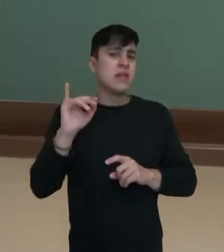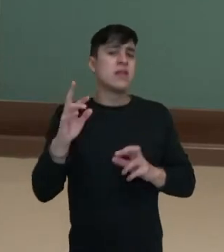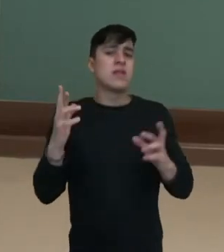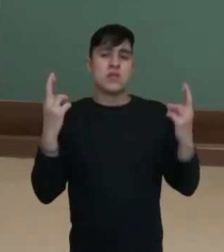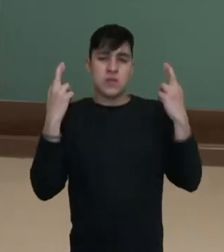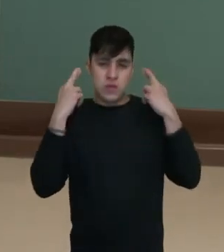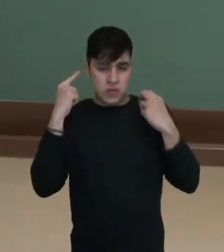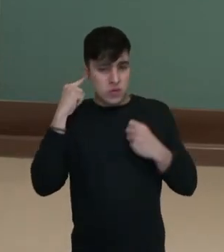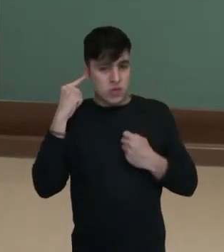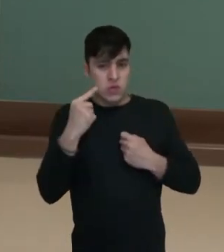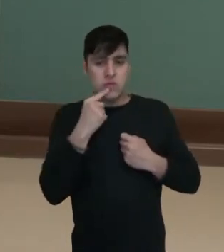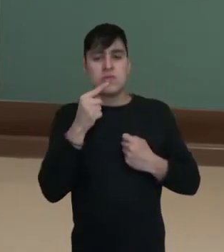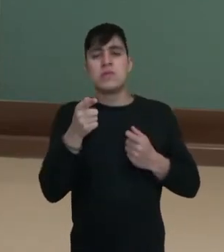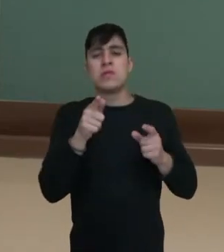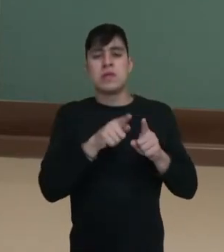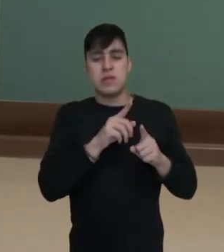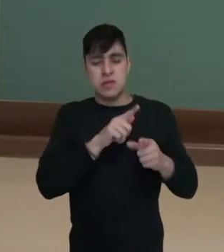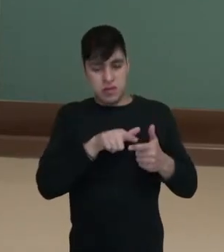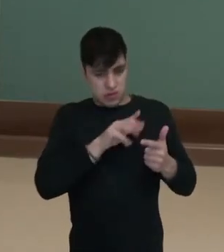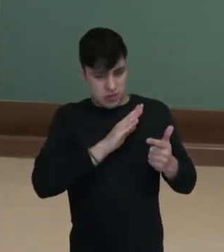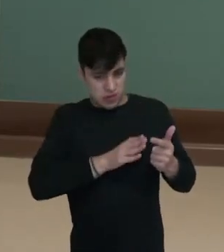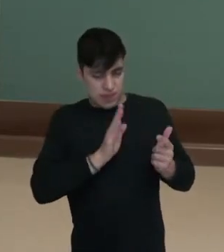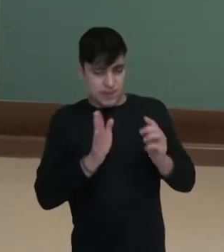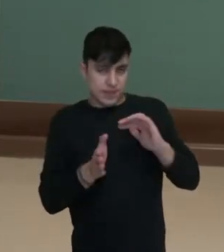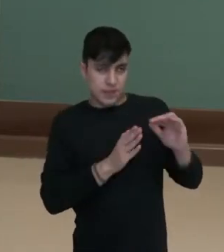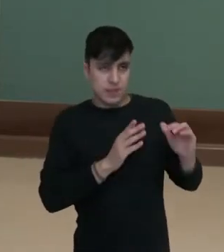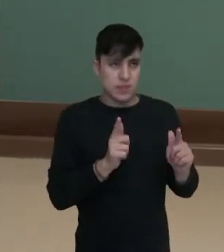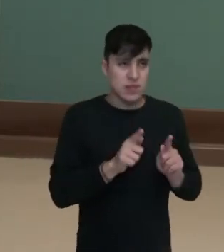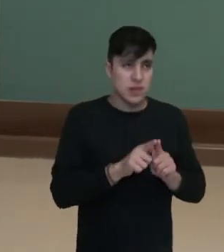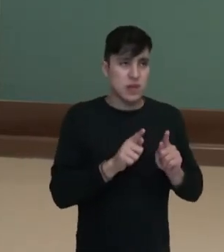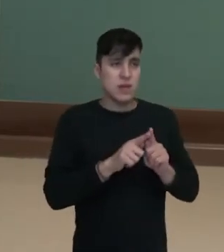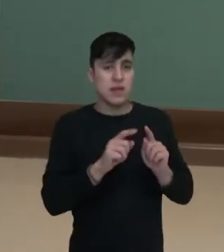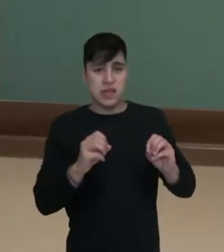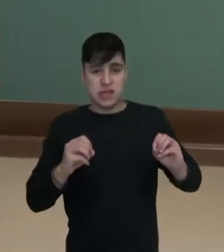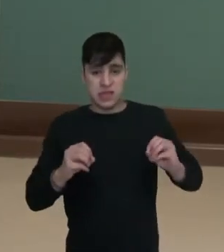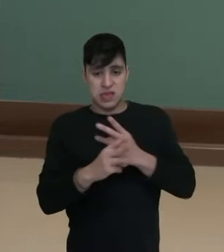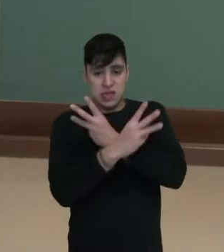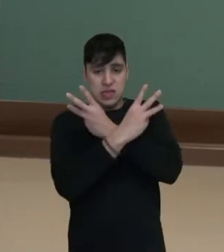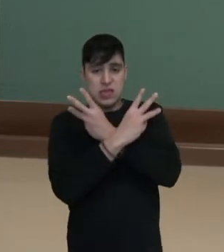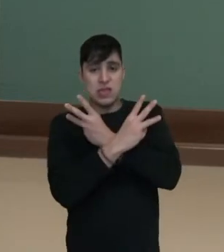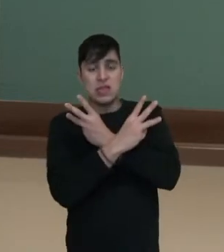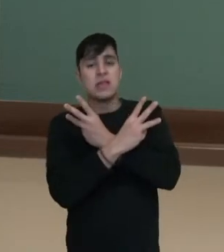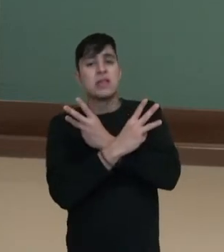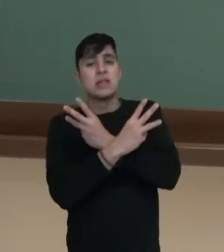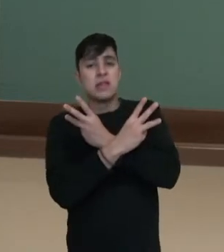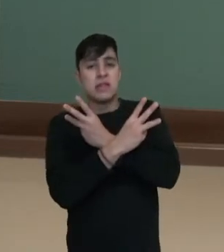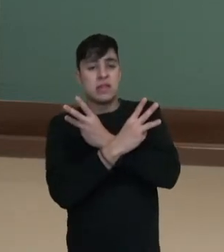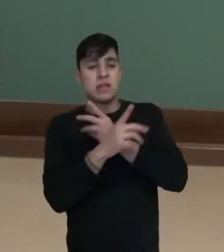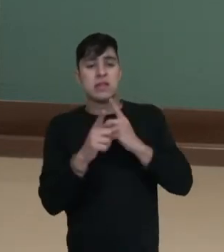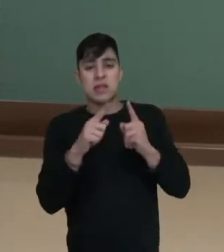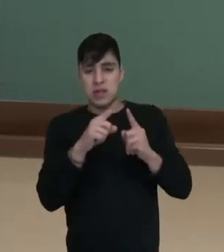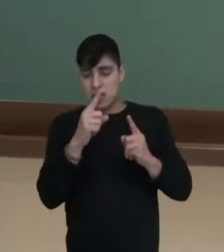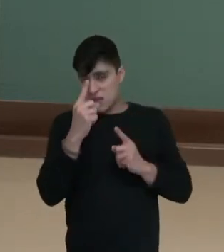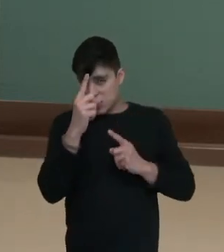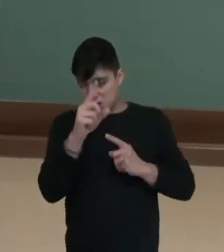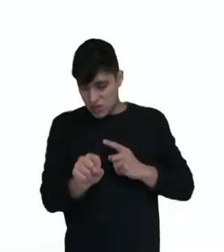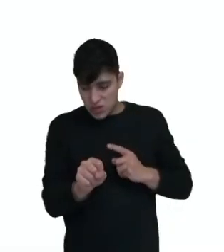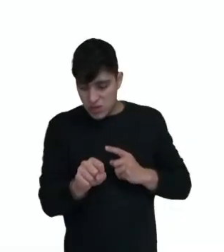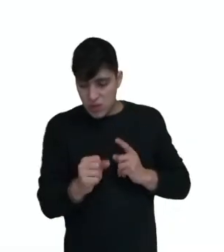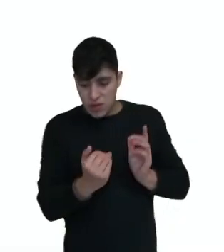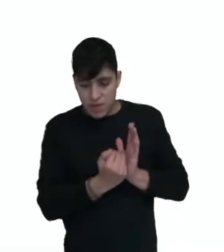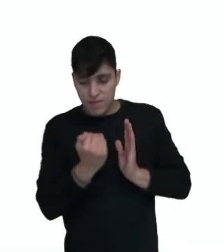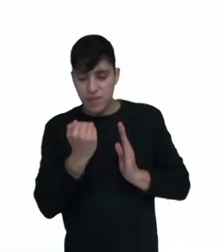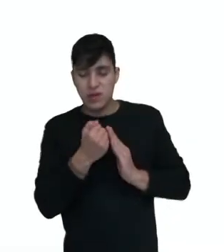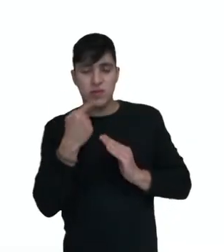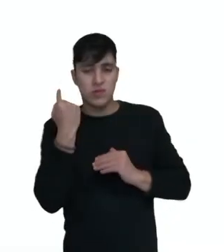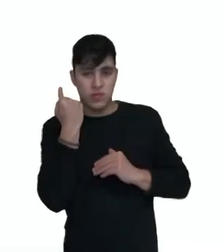né? Anomalias cardíacas. A síndrome de Edward também, 47 cromossomos, é o 18 que eu tenho a mais, olha, eu